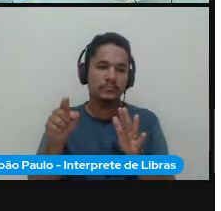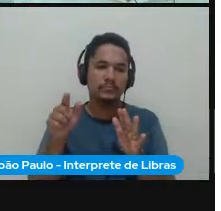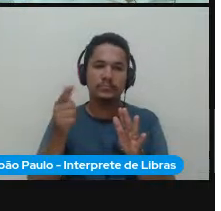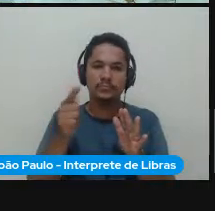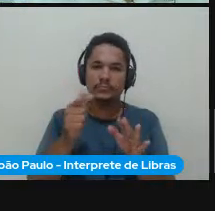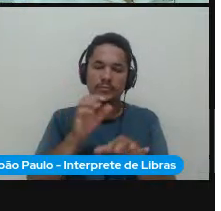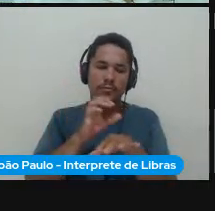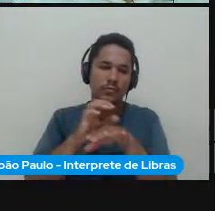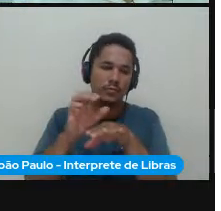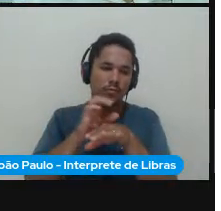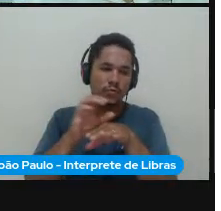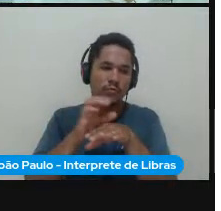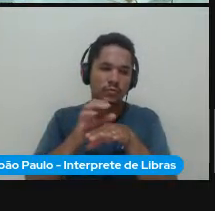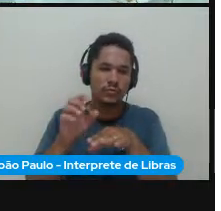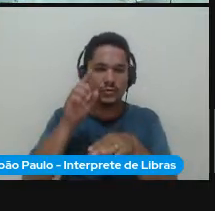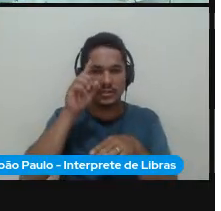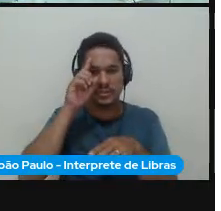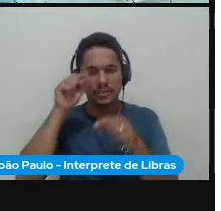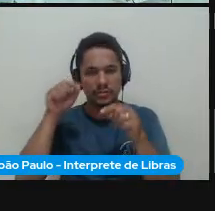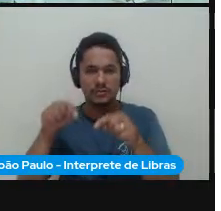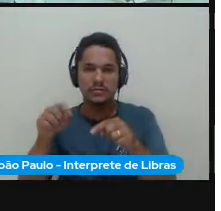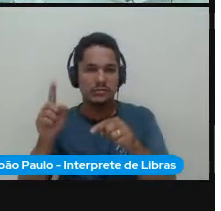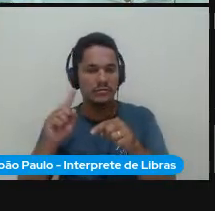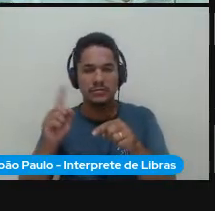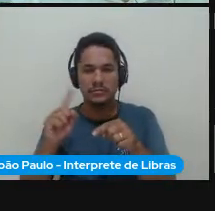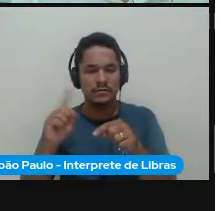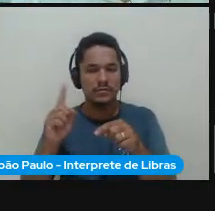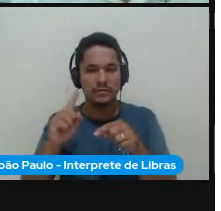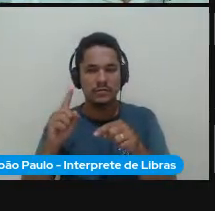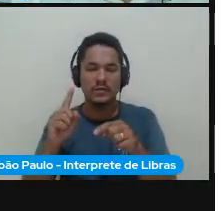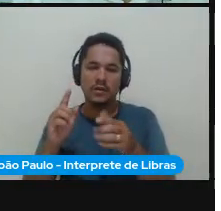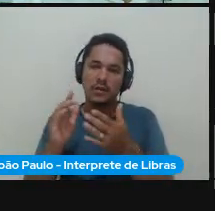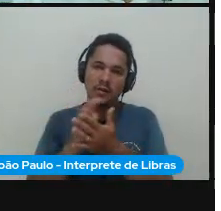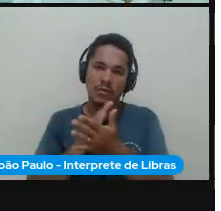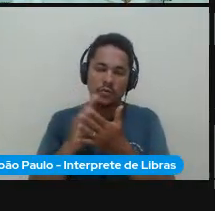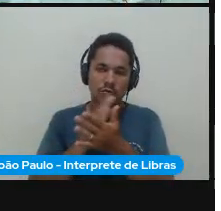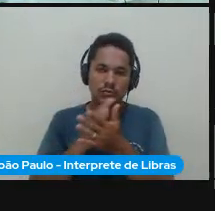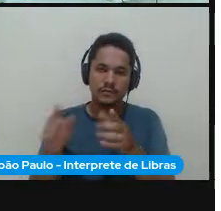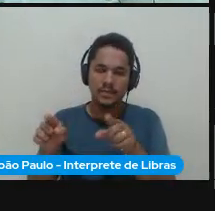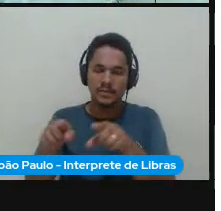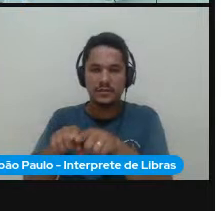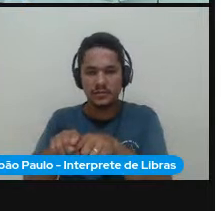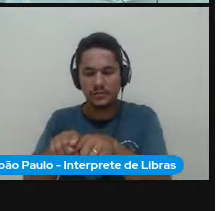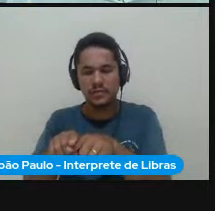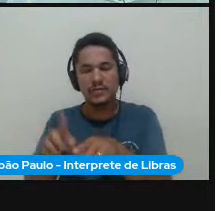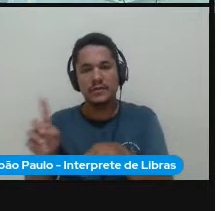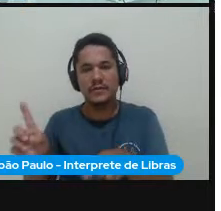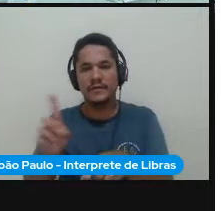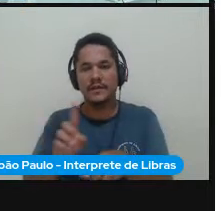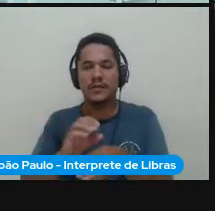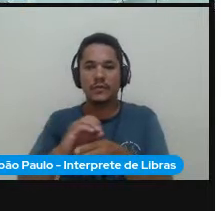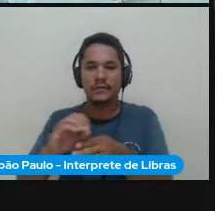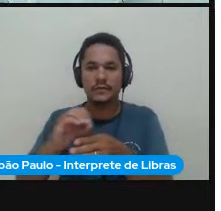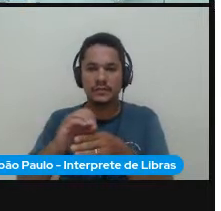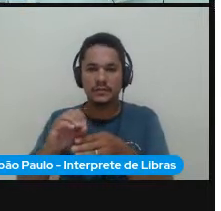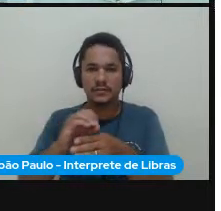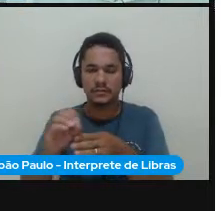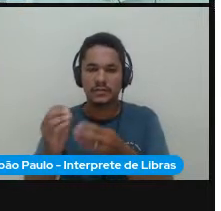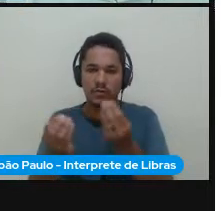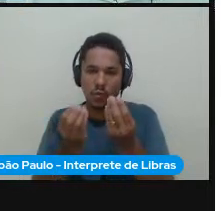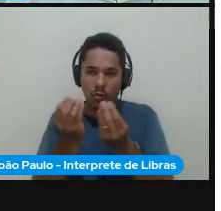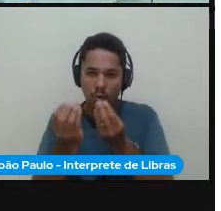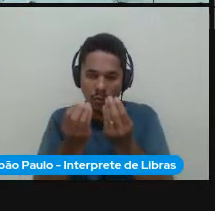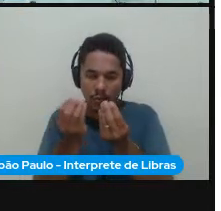cursos neste dia. Serão alguns parceiros vão trazer uma oficina, uma degustação do que é a oferta